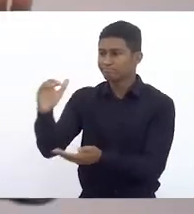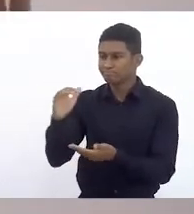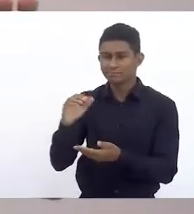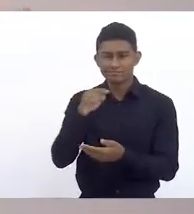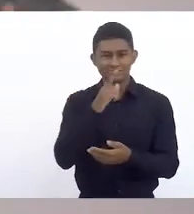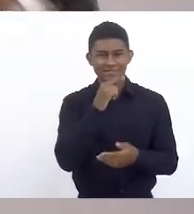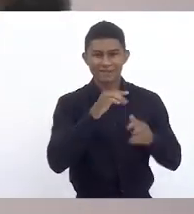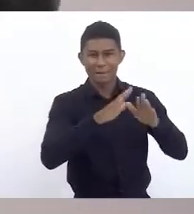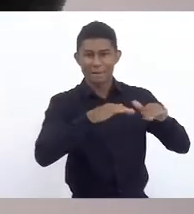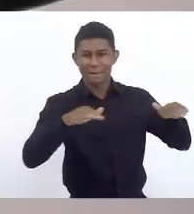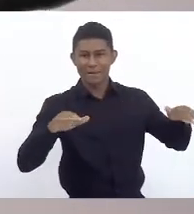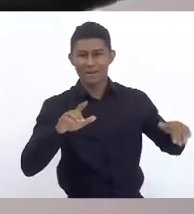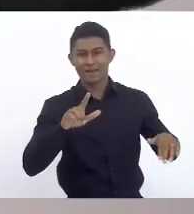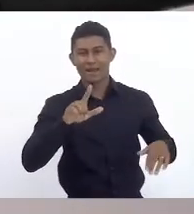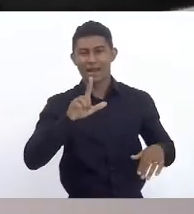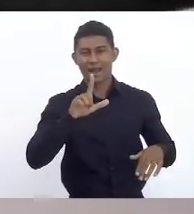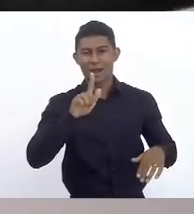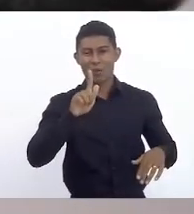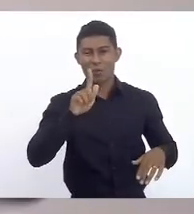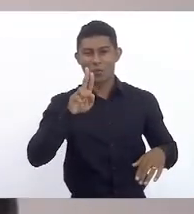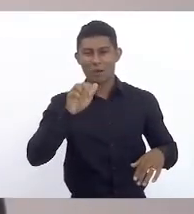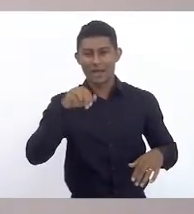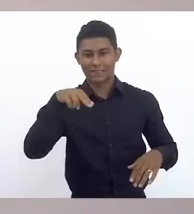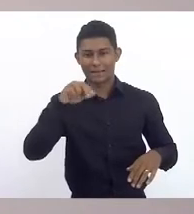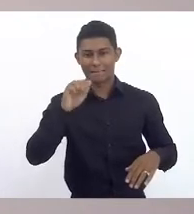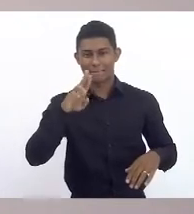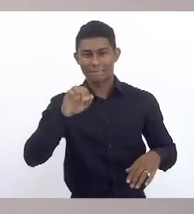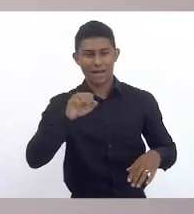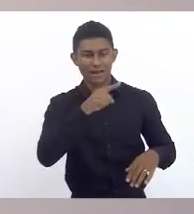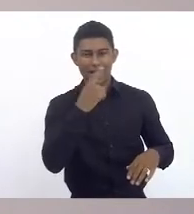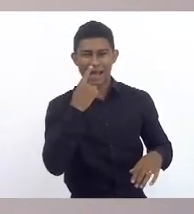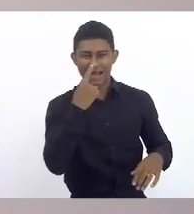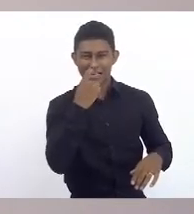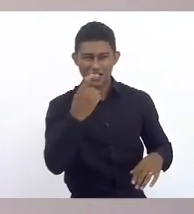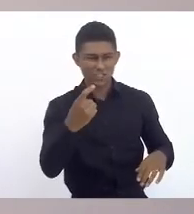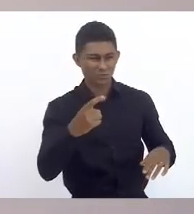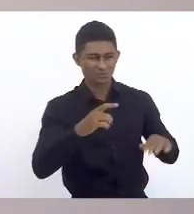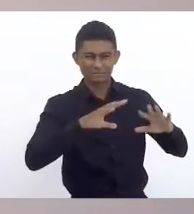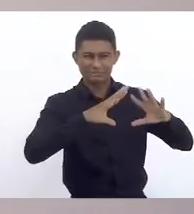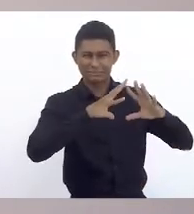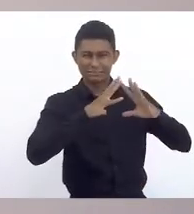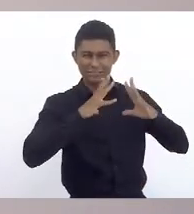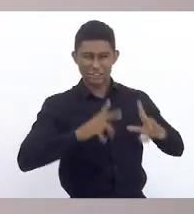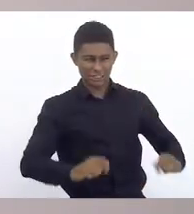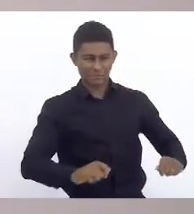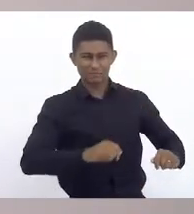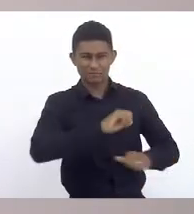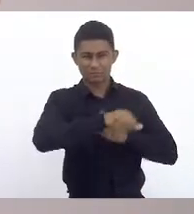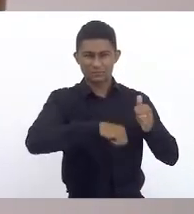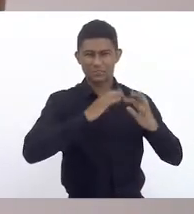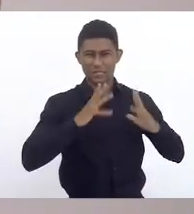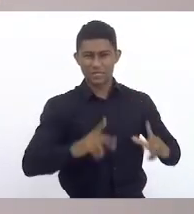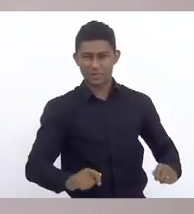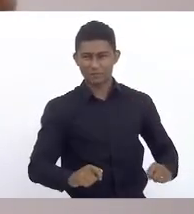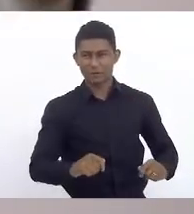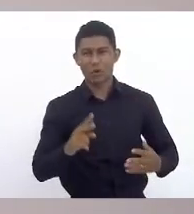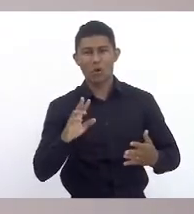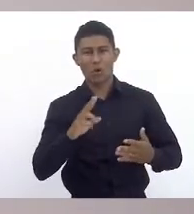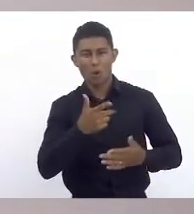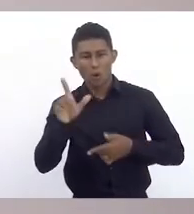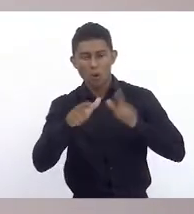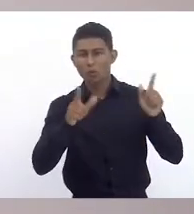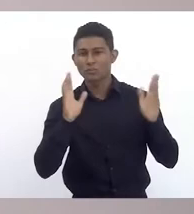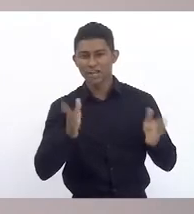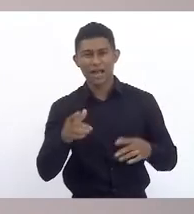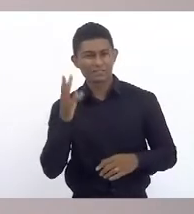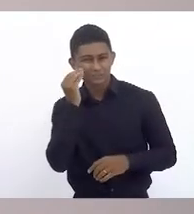Guanabara. Já, outros governos já tentaram isso. Agora vai ser realizada pela concessão. Então eu pergunto, qual é a diferença desse recurso? Se